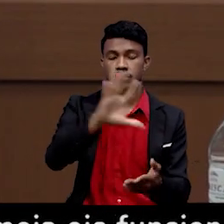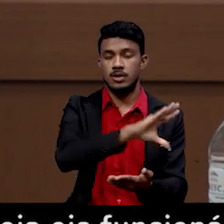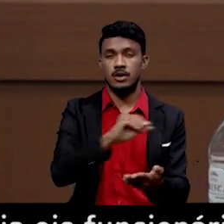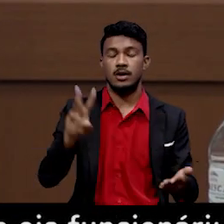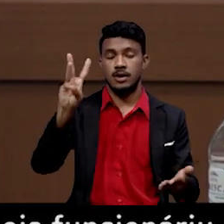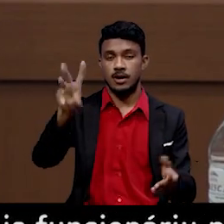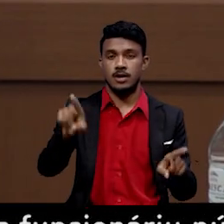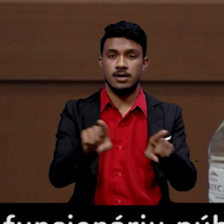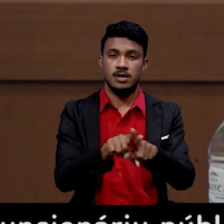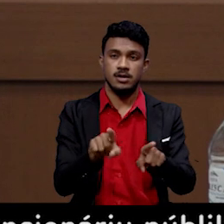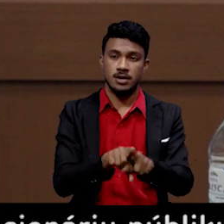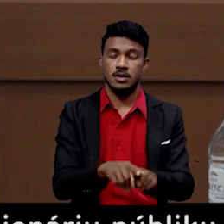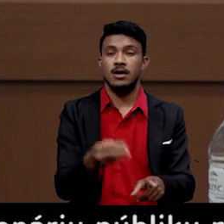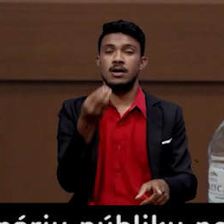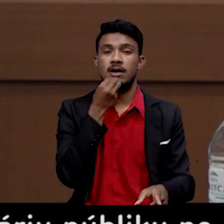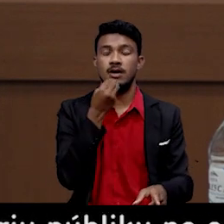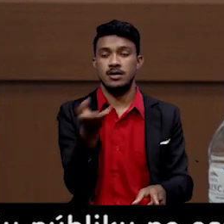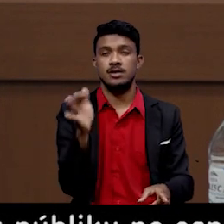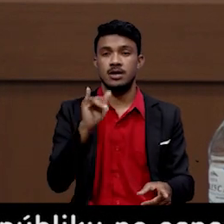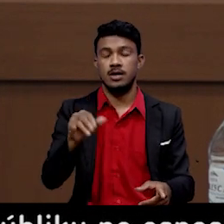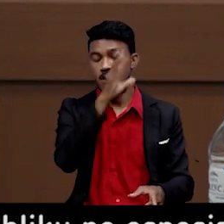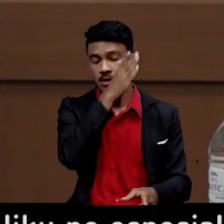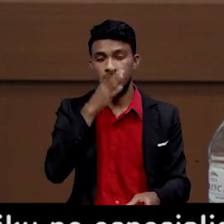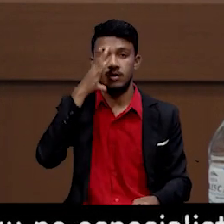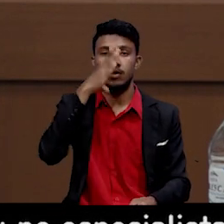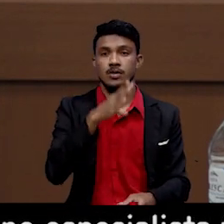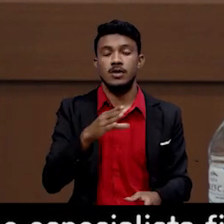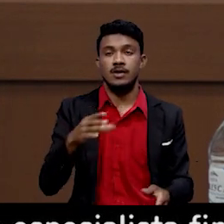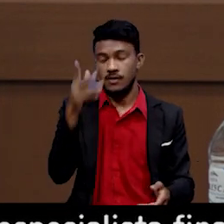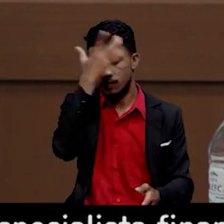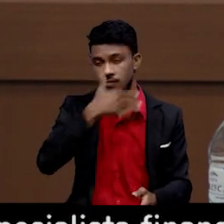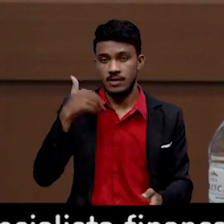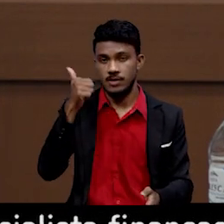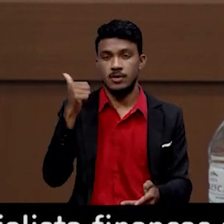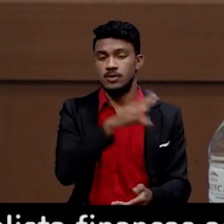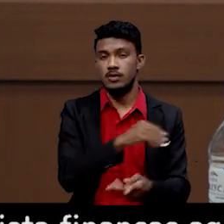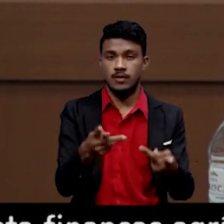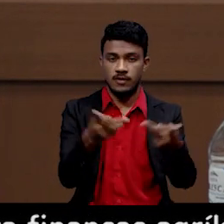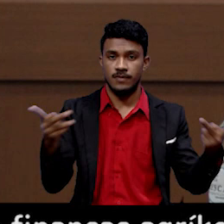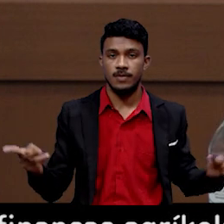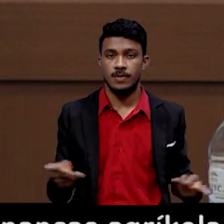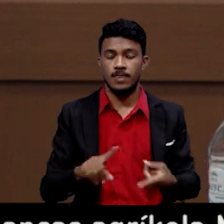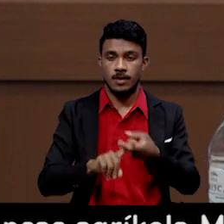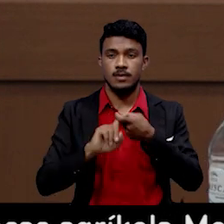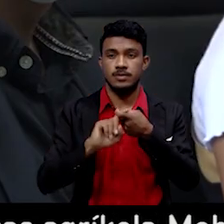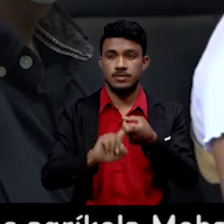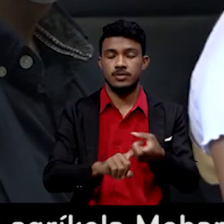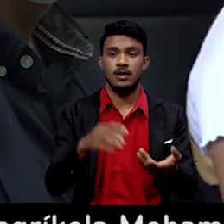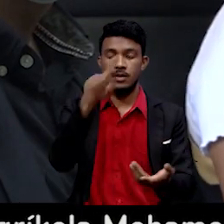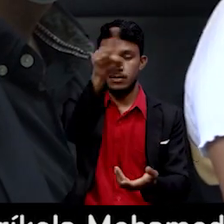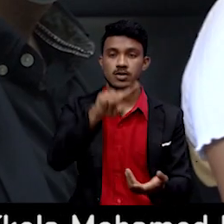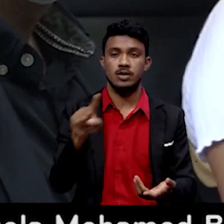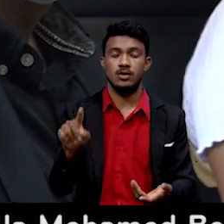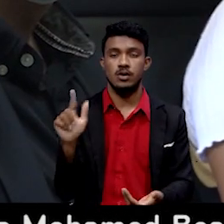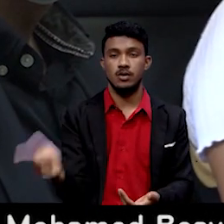Hanesan, setor produtivo Sira, Hanesan agricultura, turismo, ambiente, no conectividade ou alocação para o centro Ruanulo